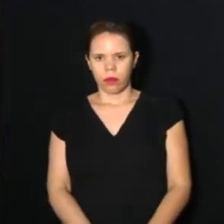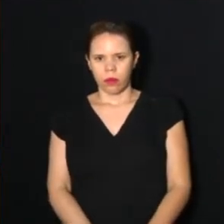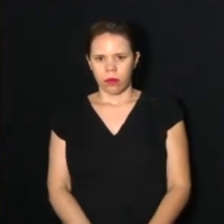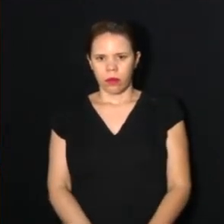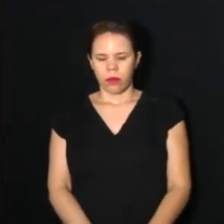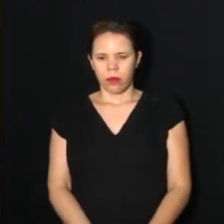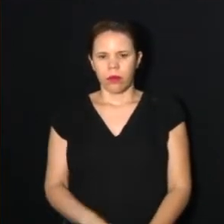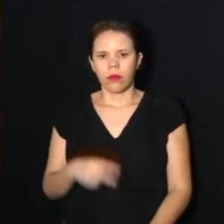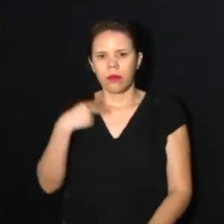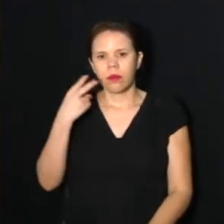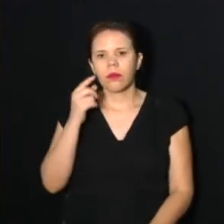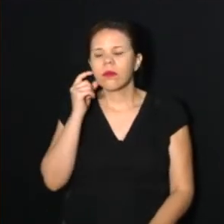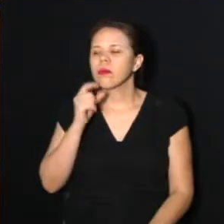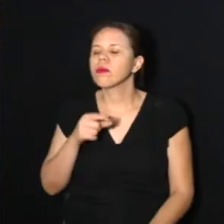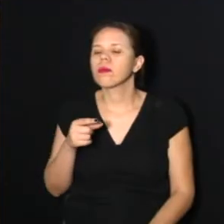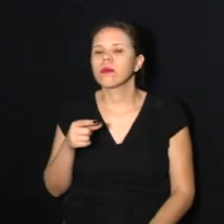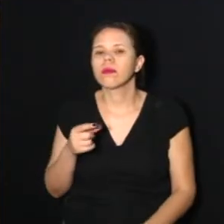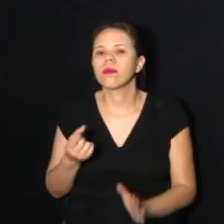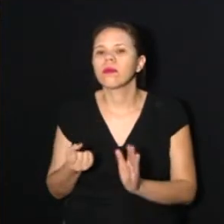O vereador Marcelo Silva está com o item